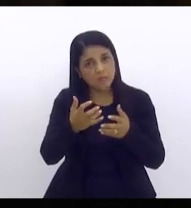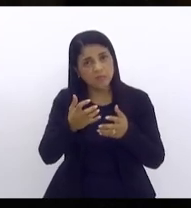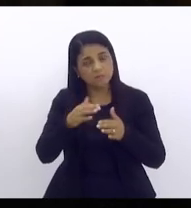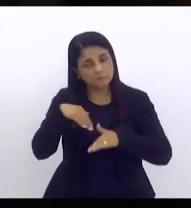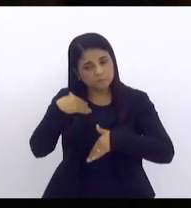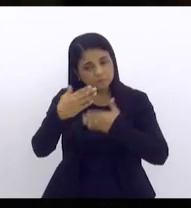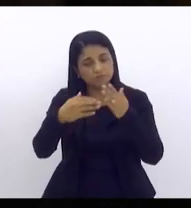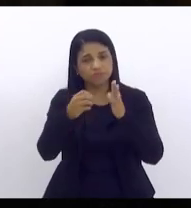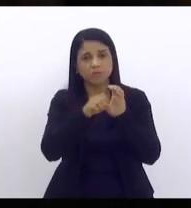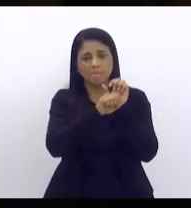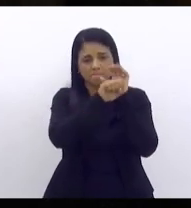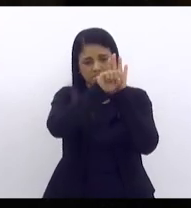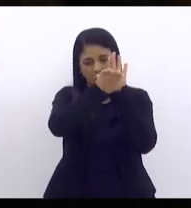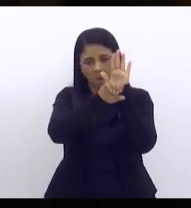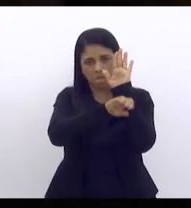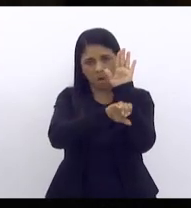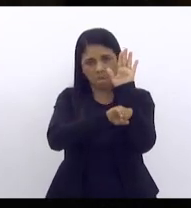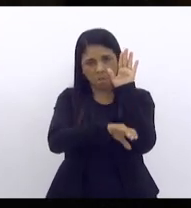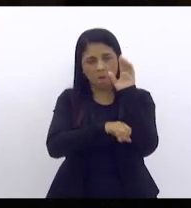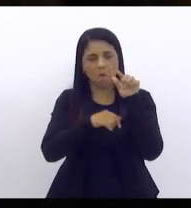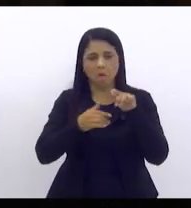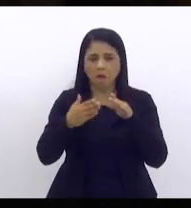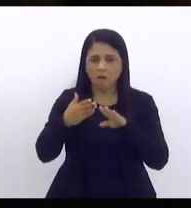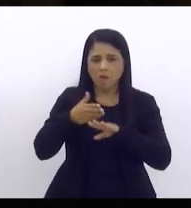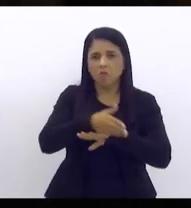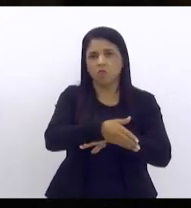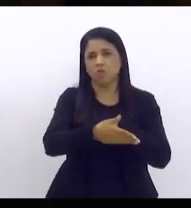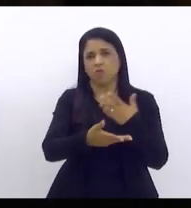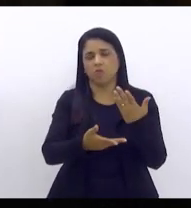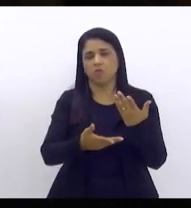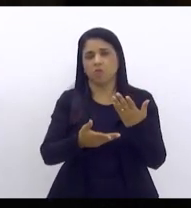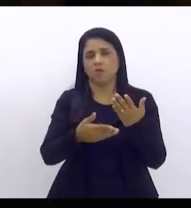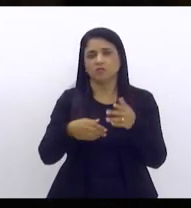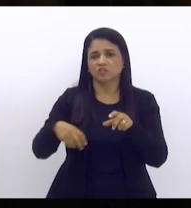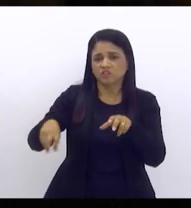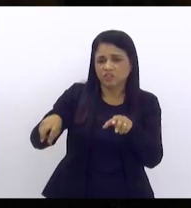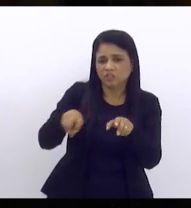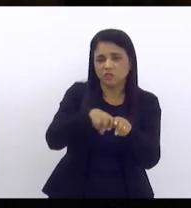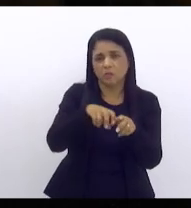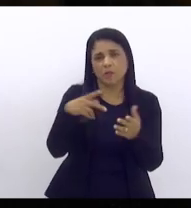avanço de sinal, estacionamento irregular? Queremos.